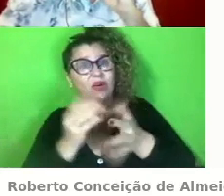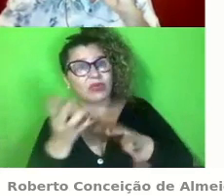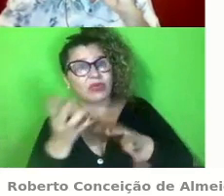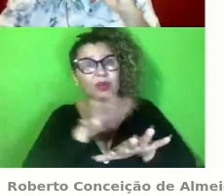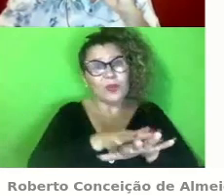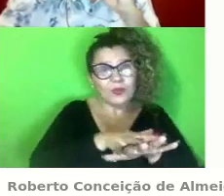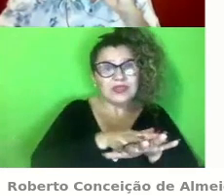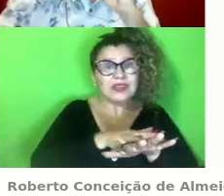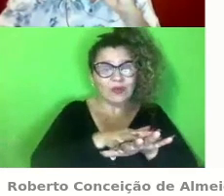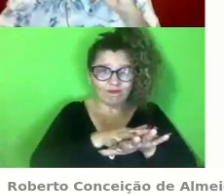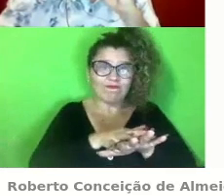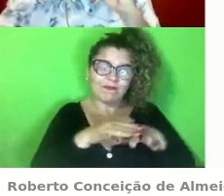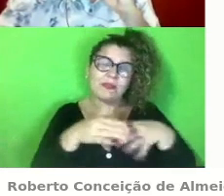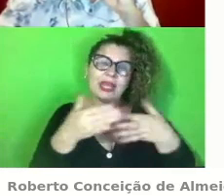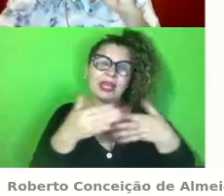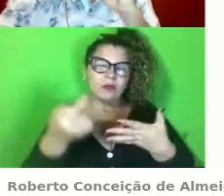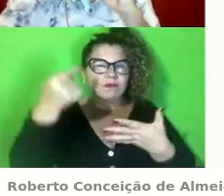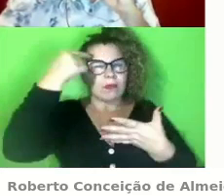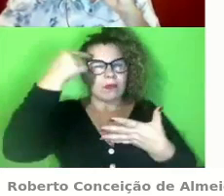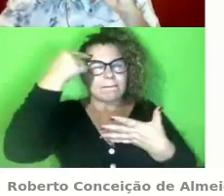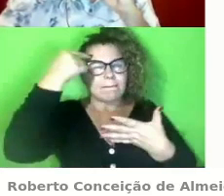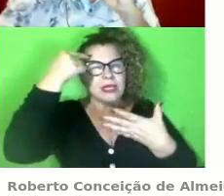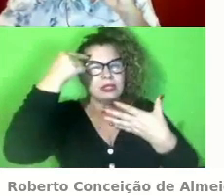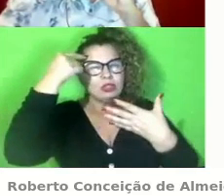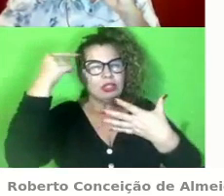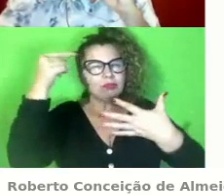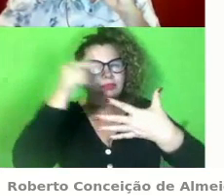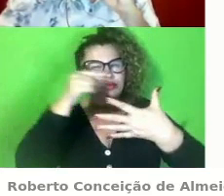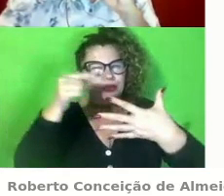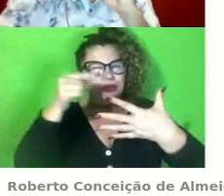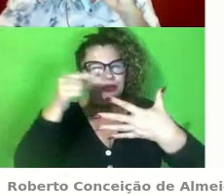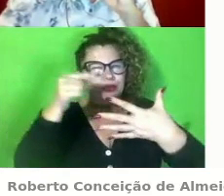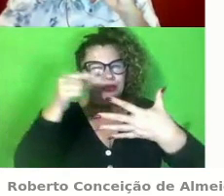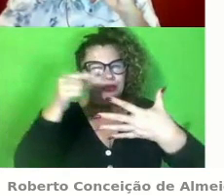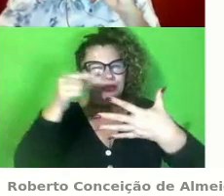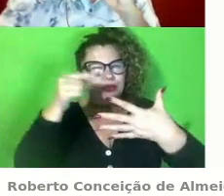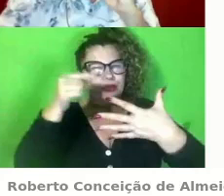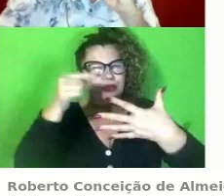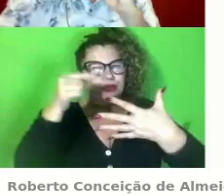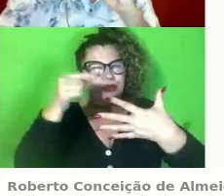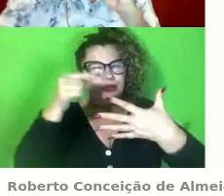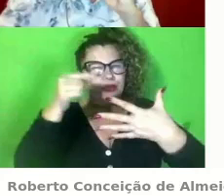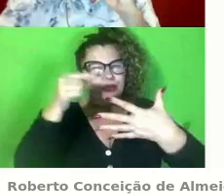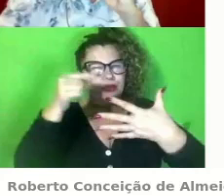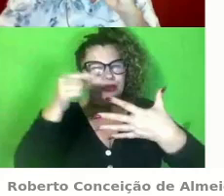aí, juntando essas três, né, perguntas, eu acho que já foi respondido